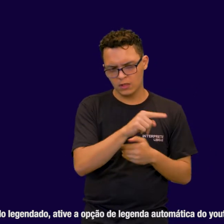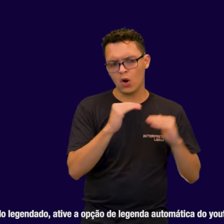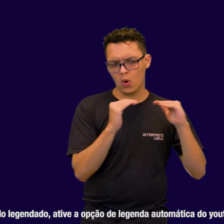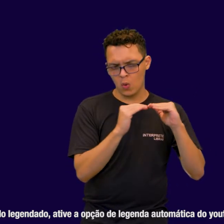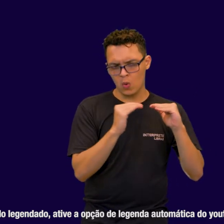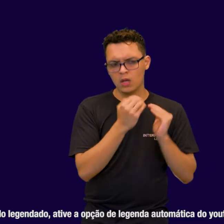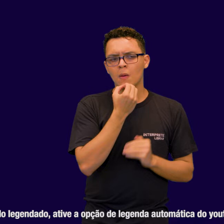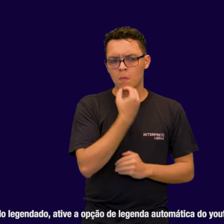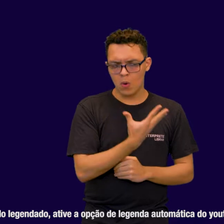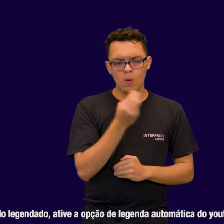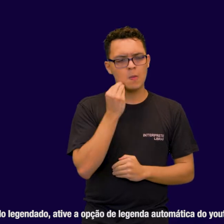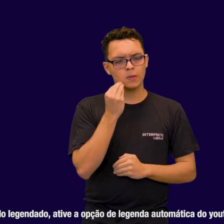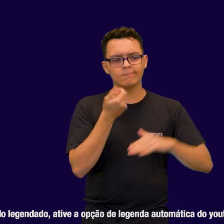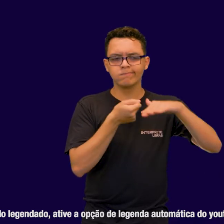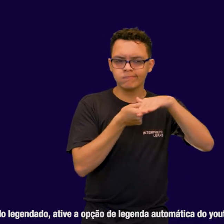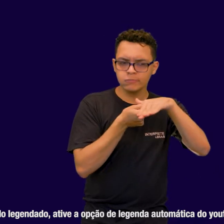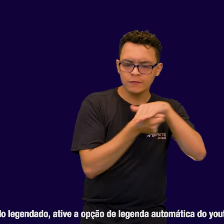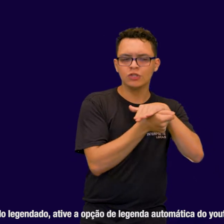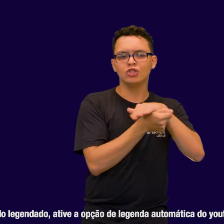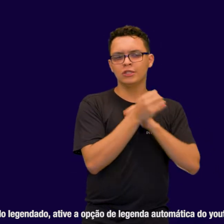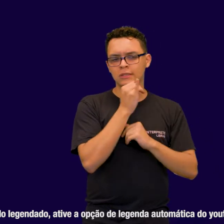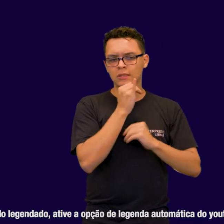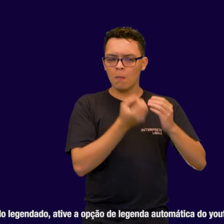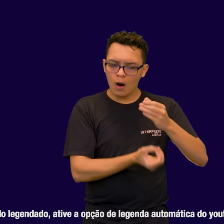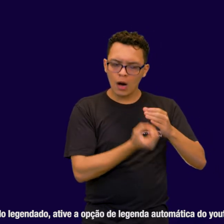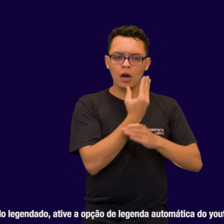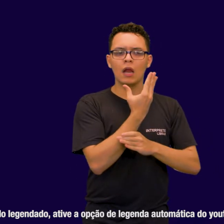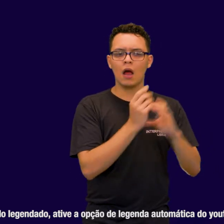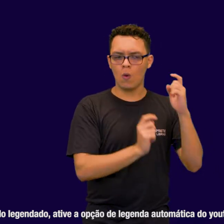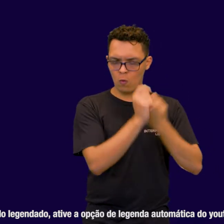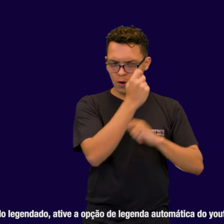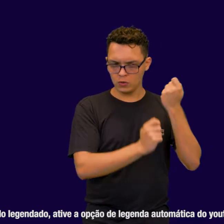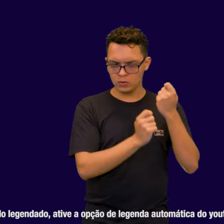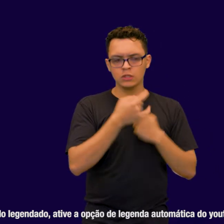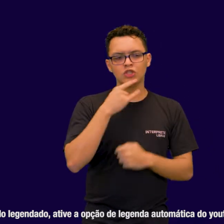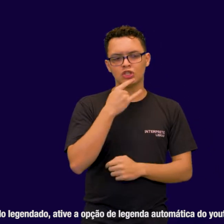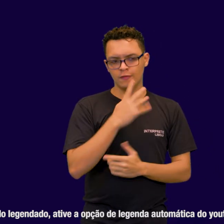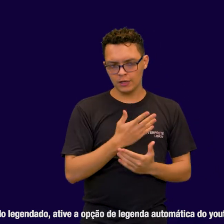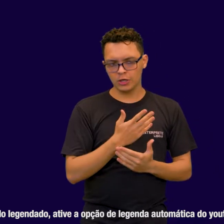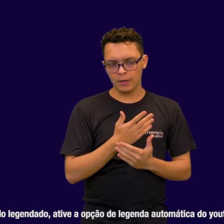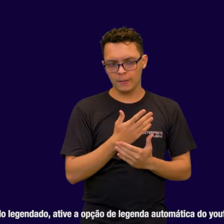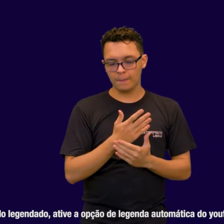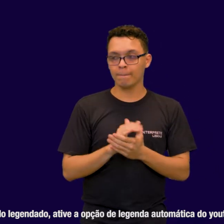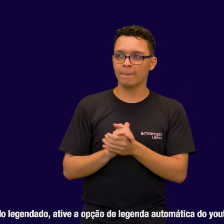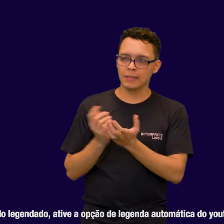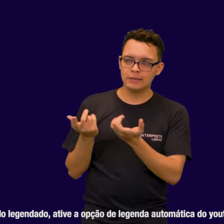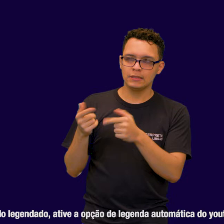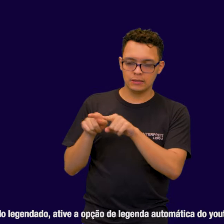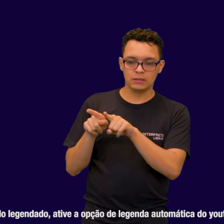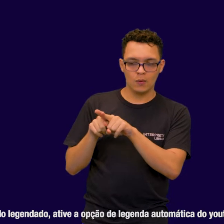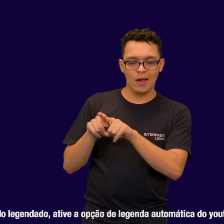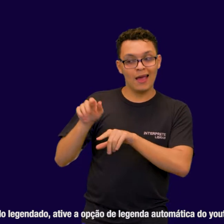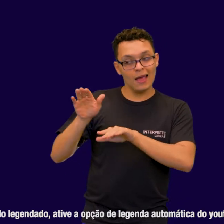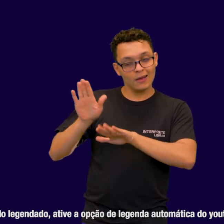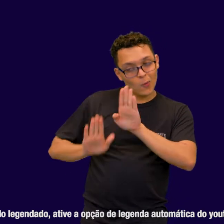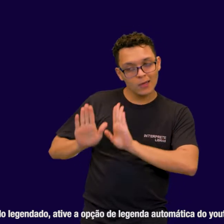negócio? Investir nessa paixão, criar realmente um negócio em torno da cerveja? Olha, eu acho que há uma certa